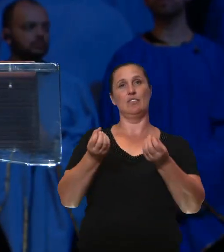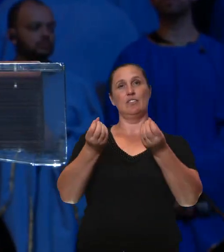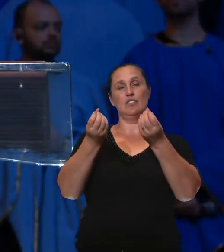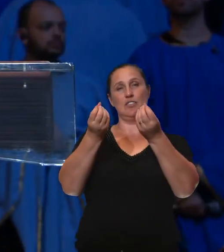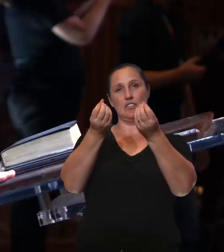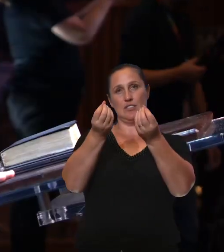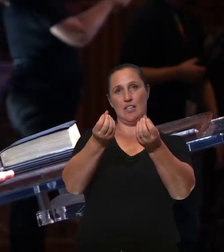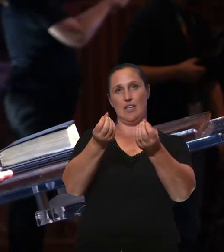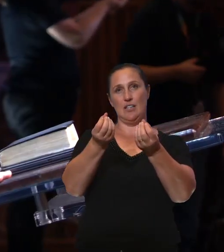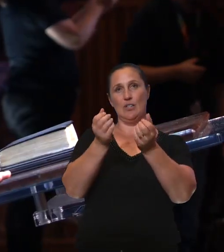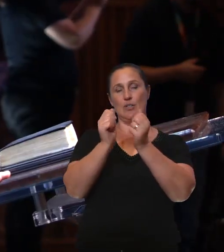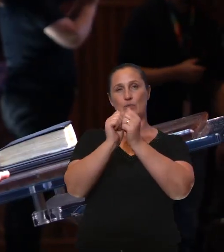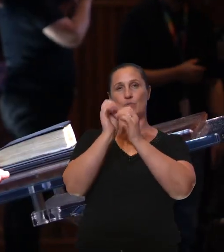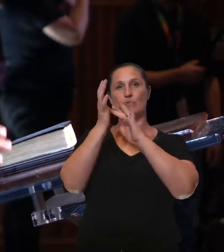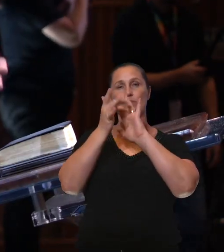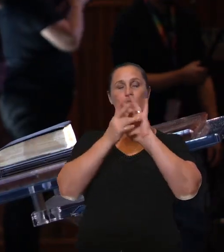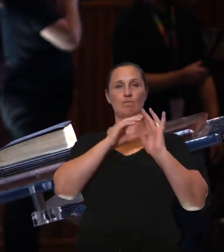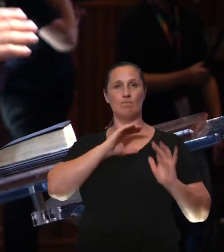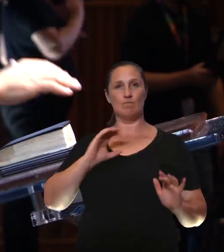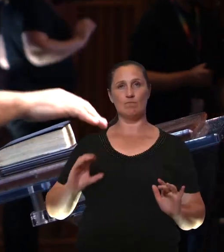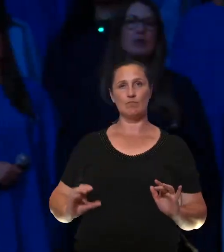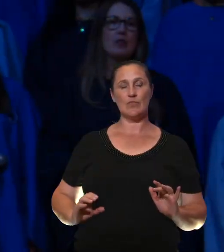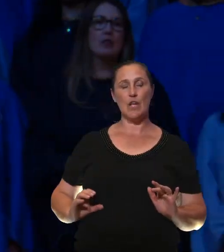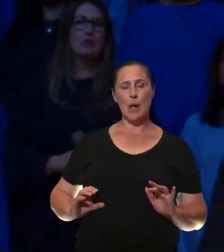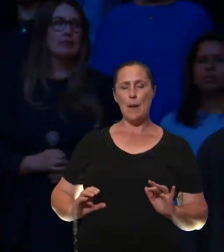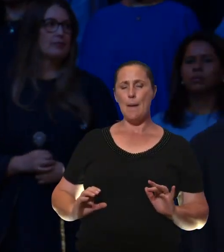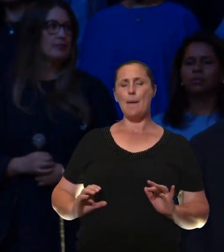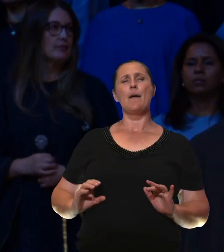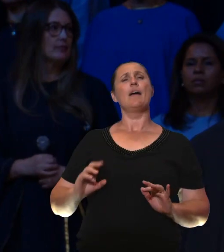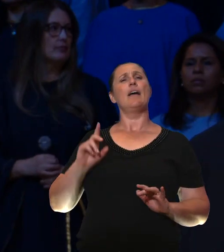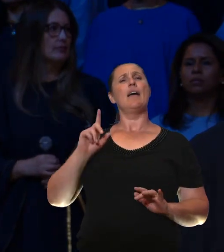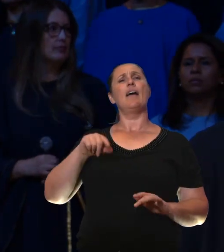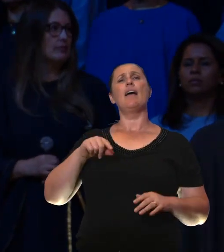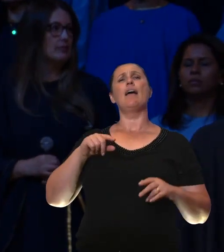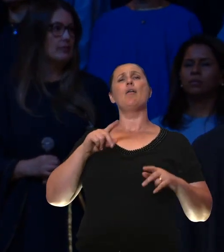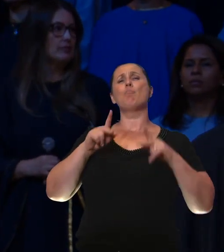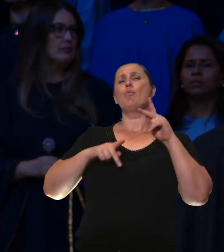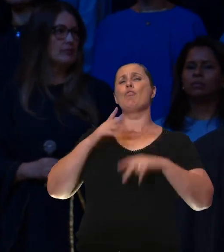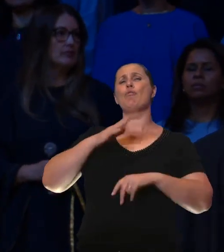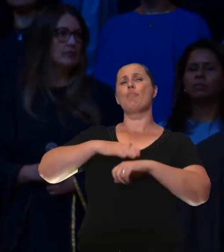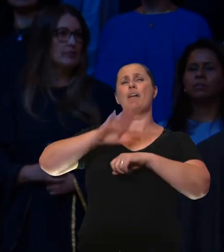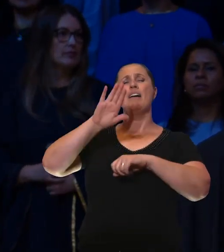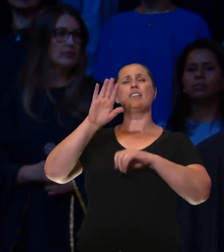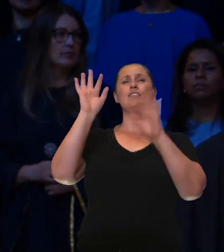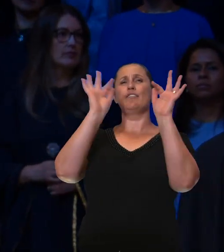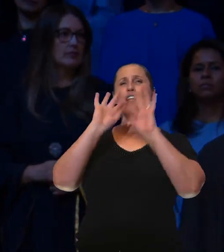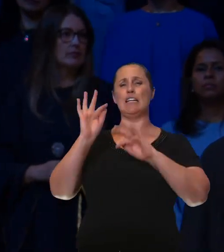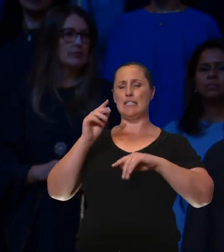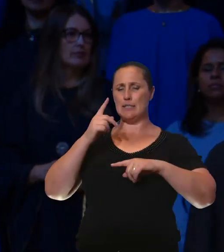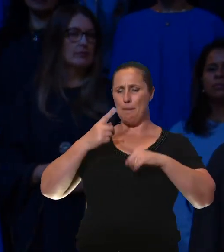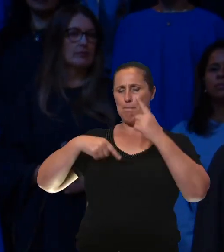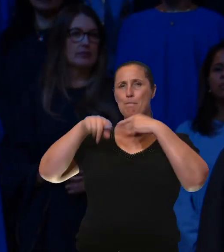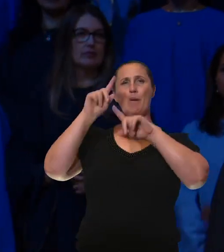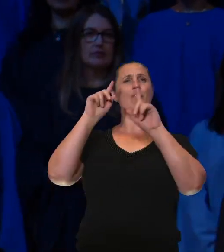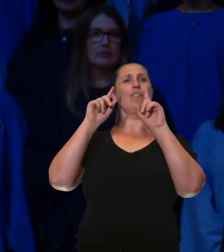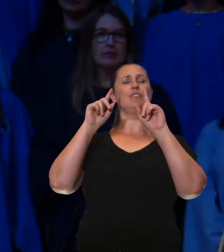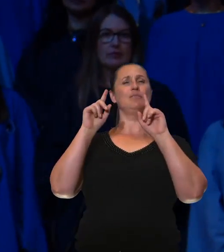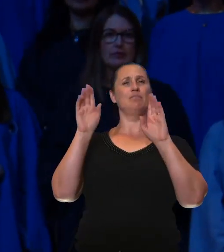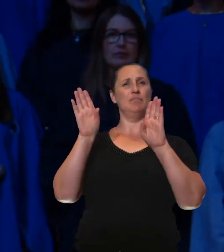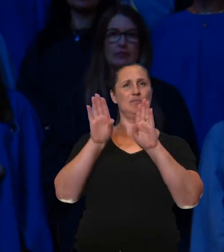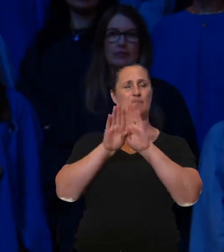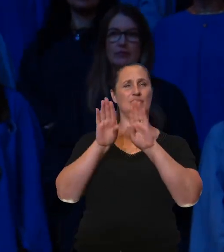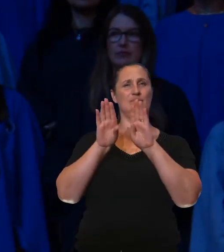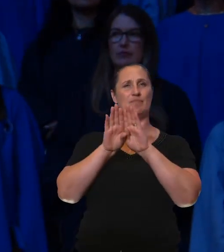em Cristo Jesus, ser o povo mais alegre, feliz do mundo, o mais próspero, como o pastor Michel disse aqui no momento